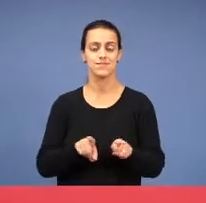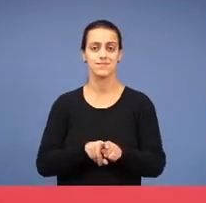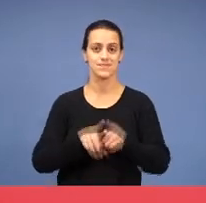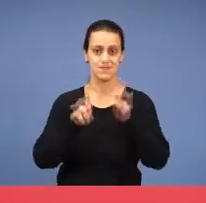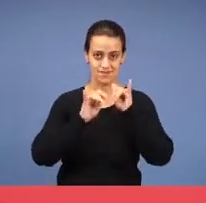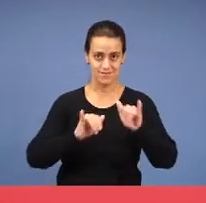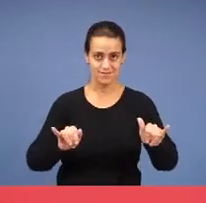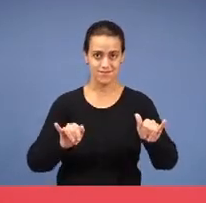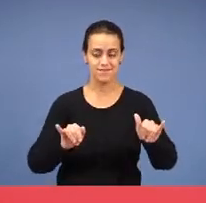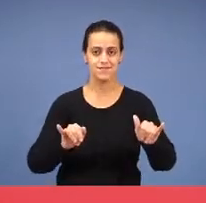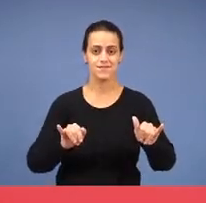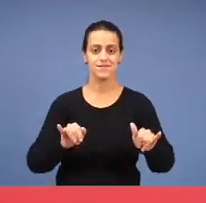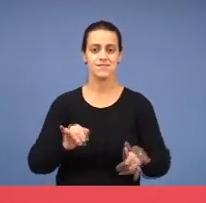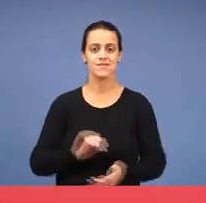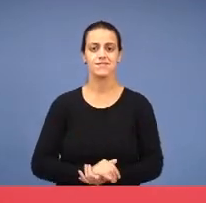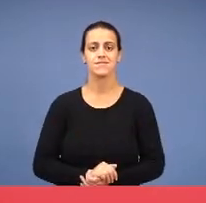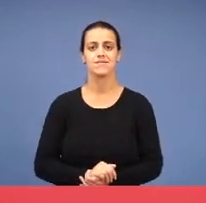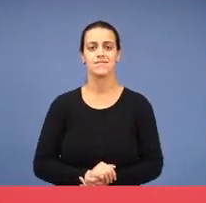que